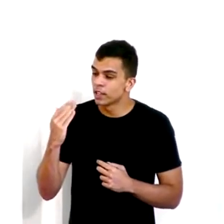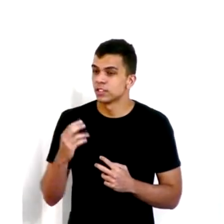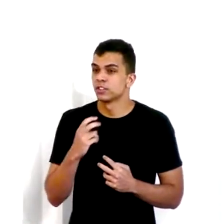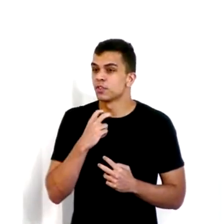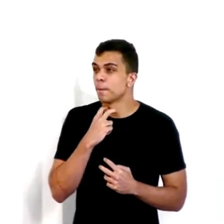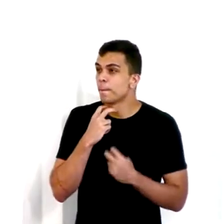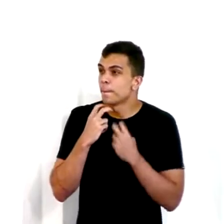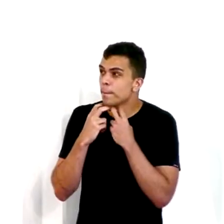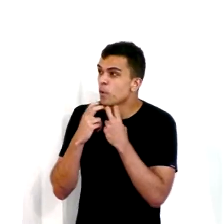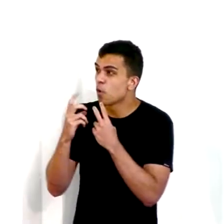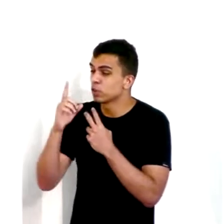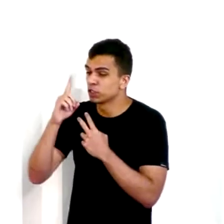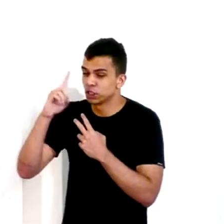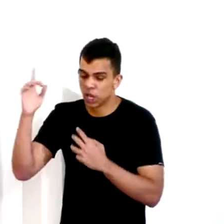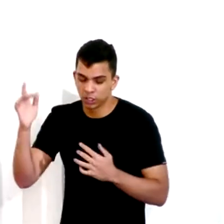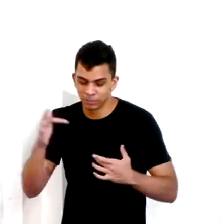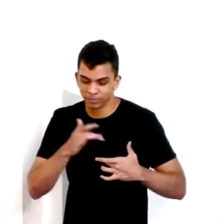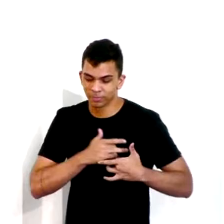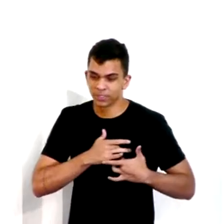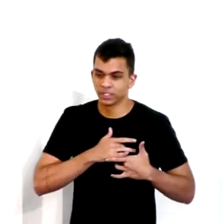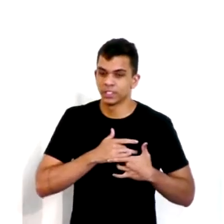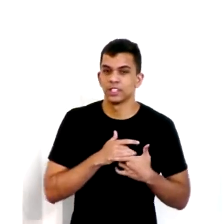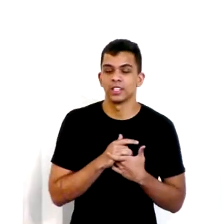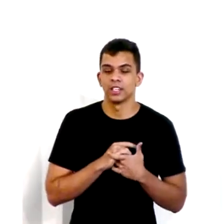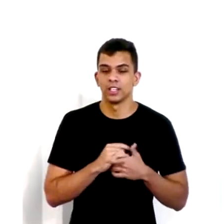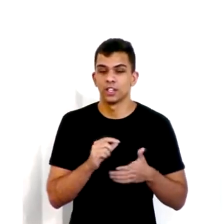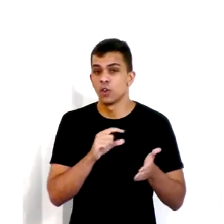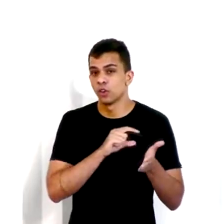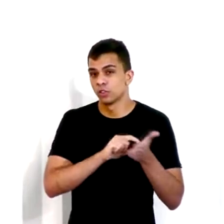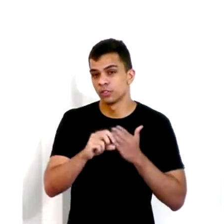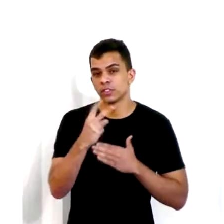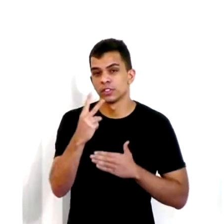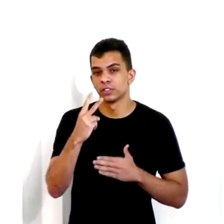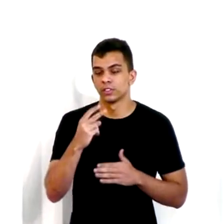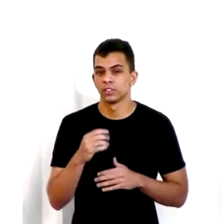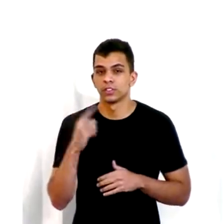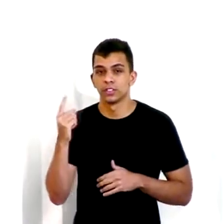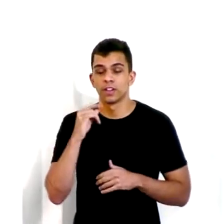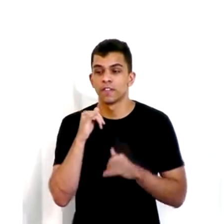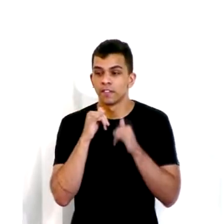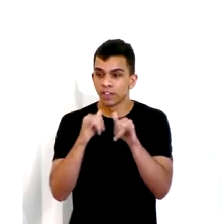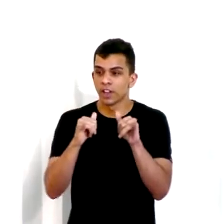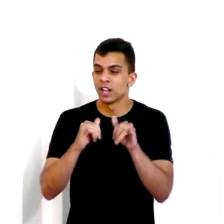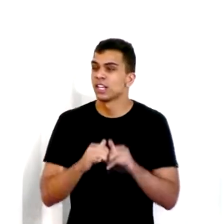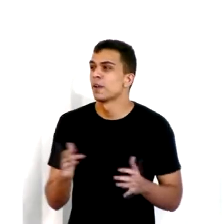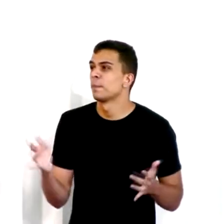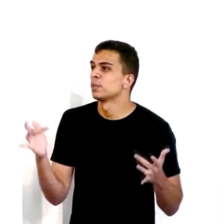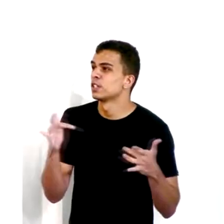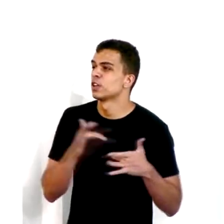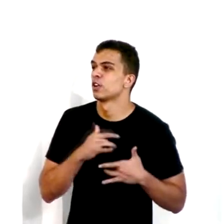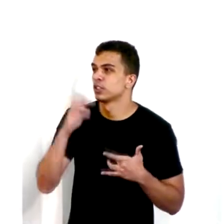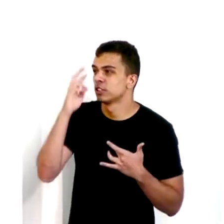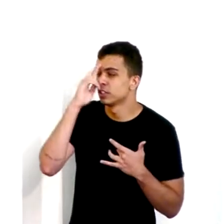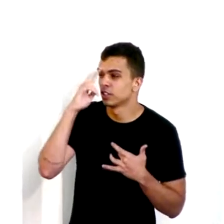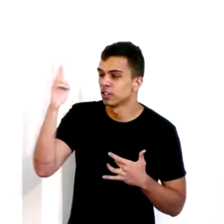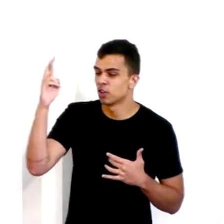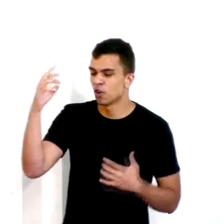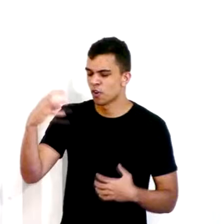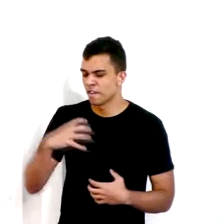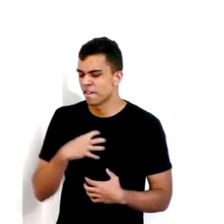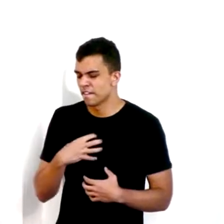Deus misericordioso. Ele diz no verso 2: tem compaixão de mim, Senhor, porque eu me sinto